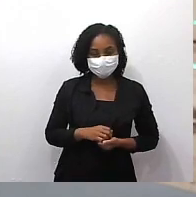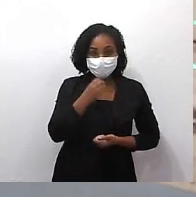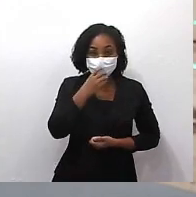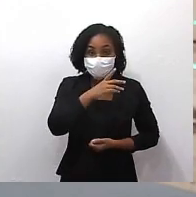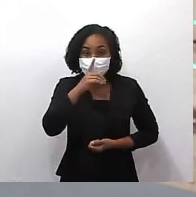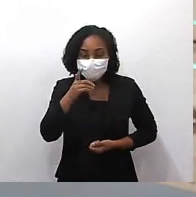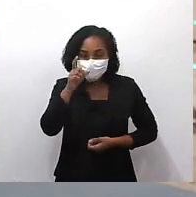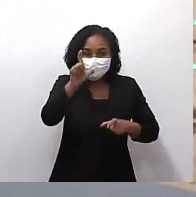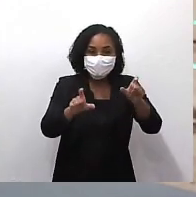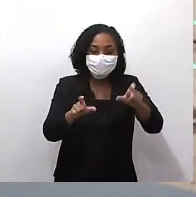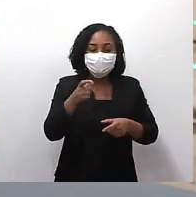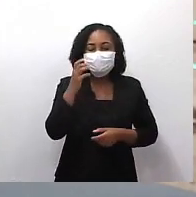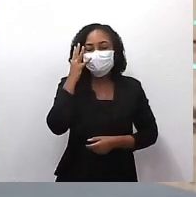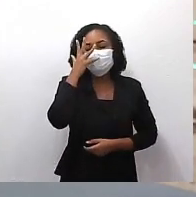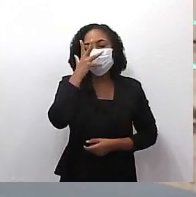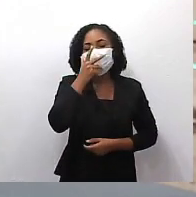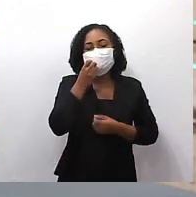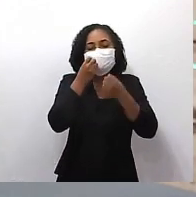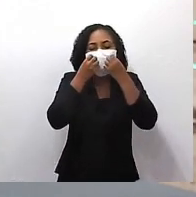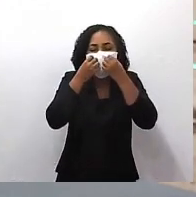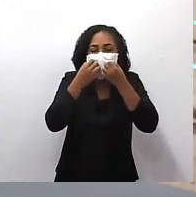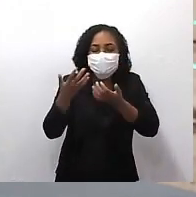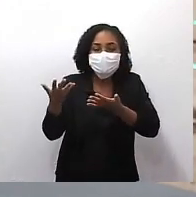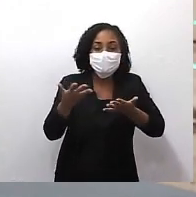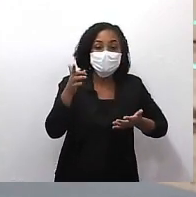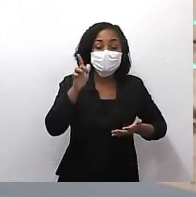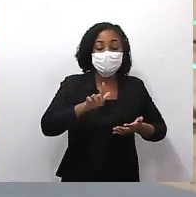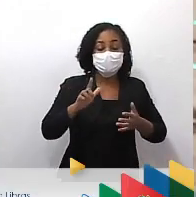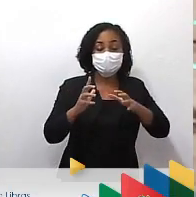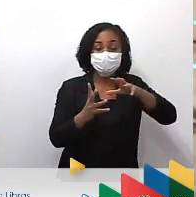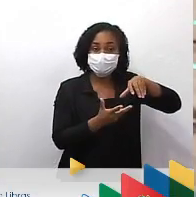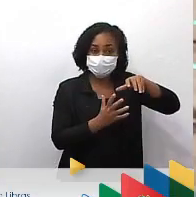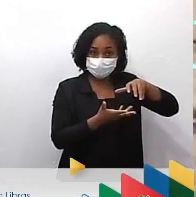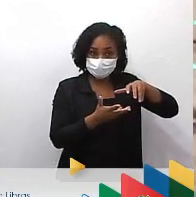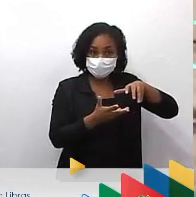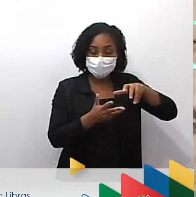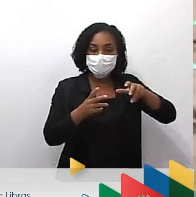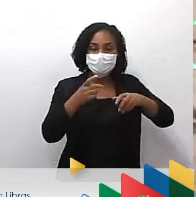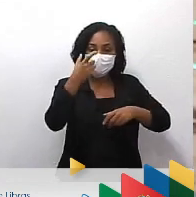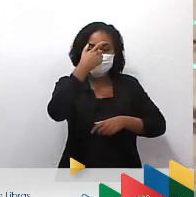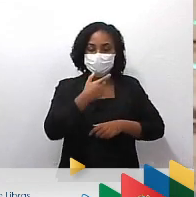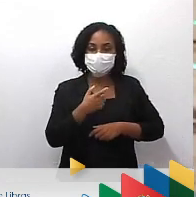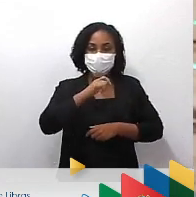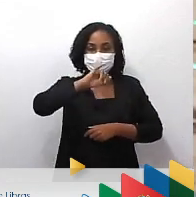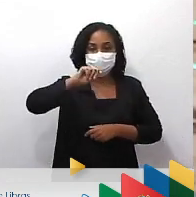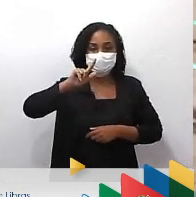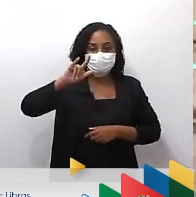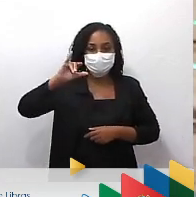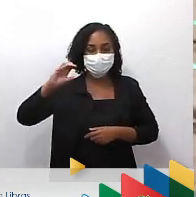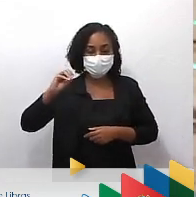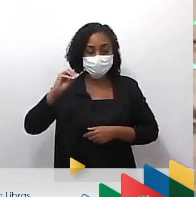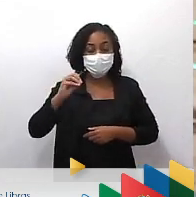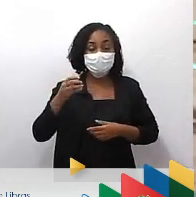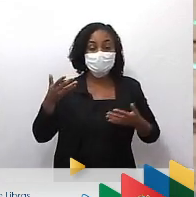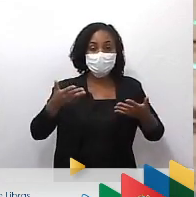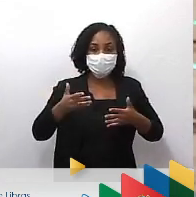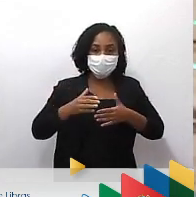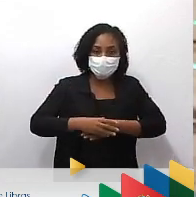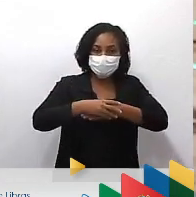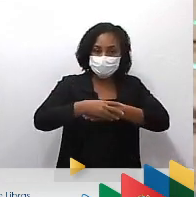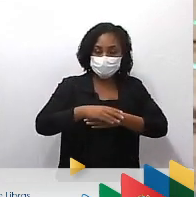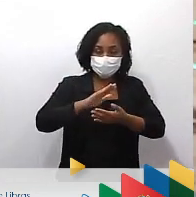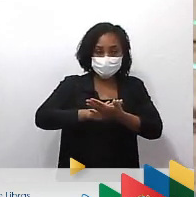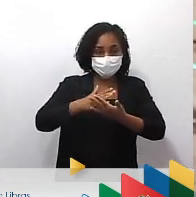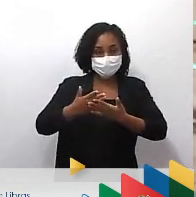Bom dia, gente bonita! Sejam bem-vindos a mais uma aula de Geografia com o professor Júlio Botelho. Hoje, na parceria aqui com a